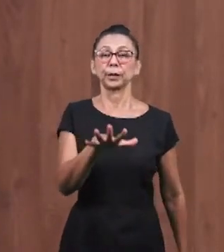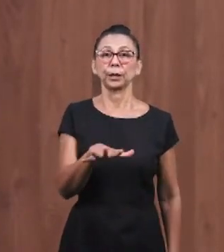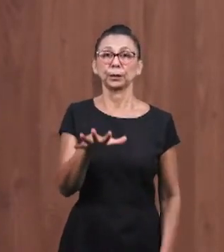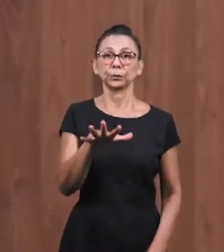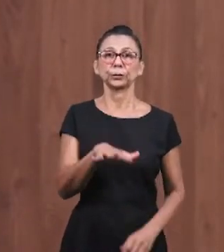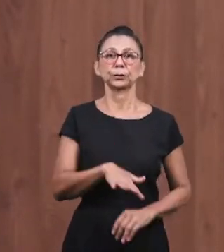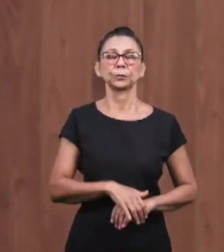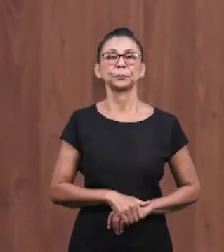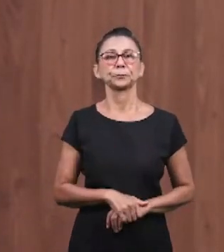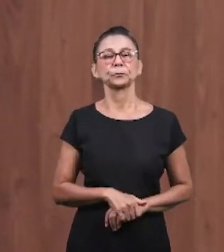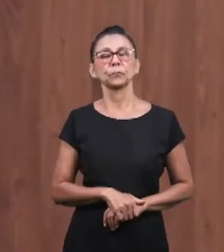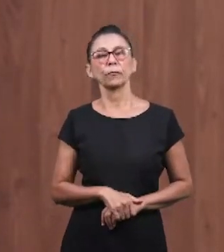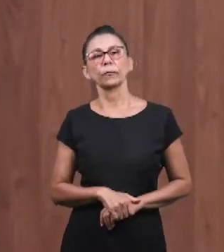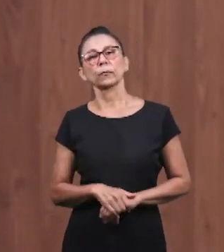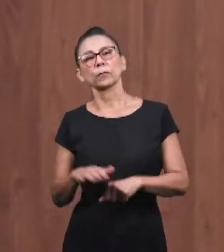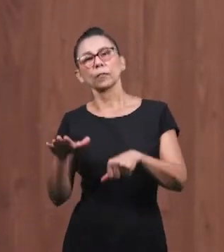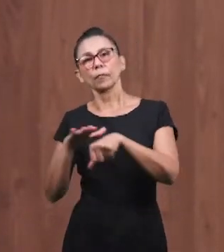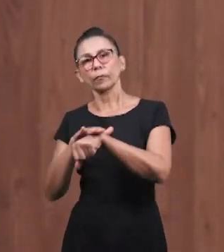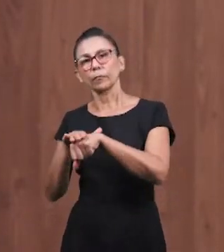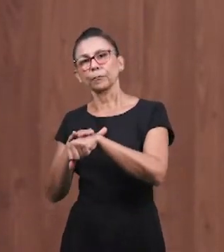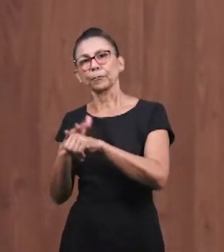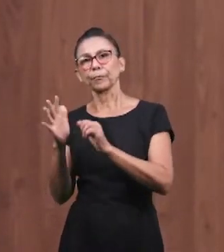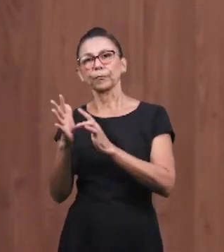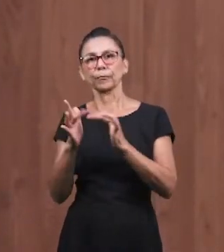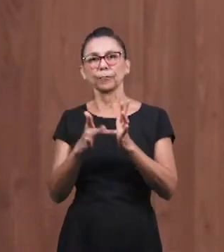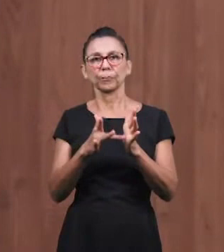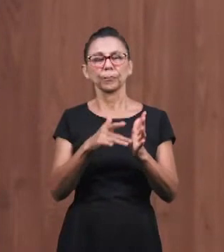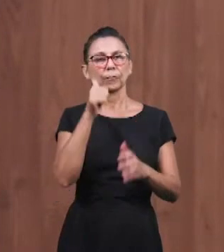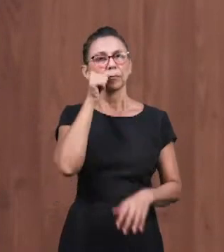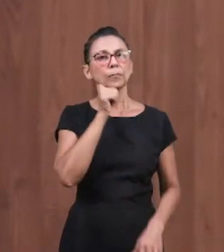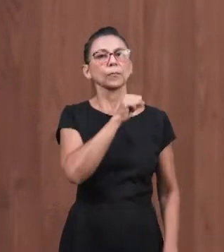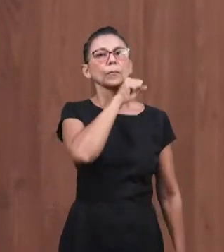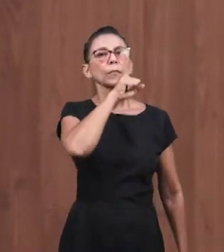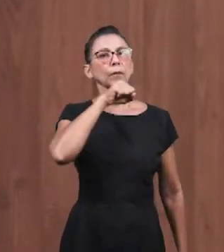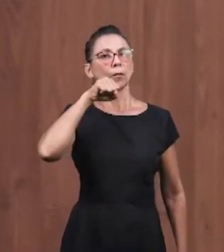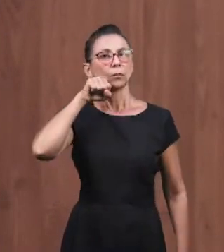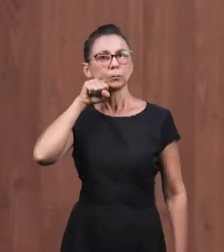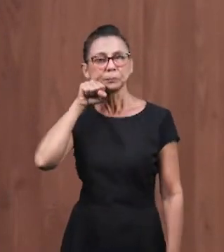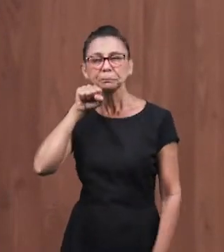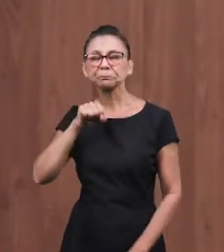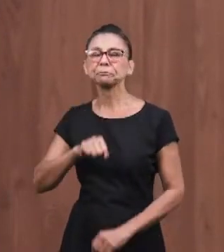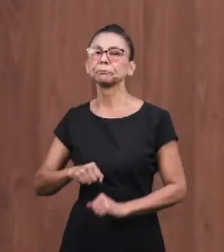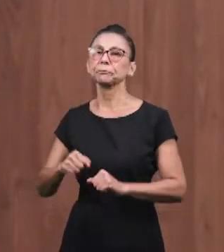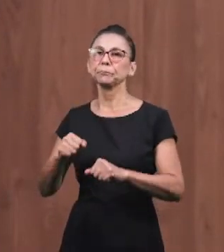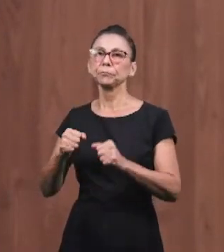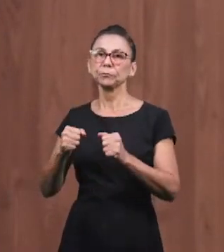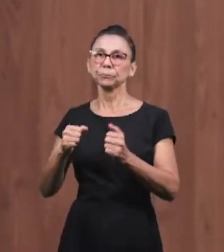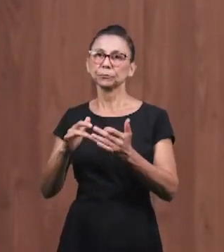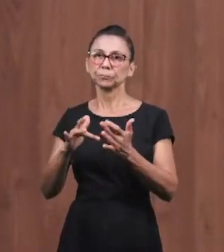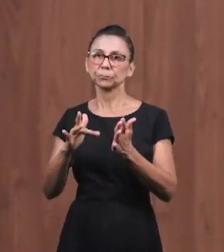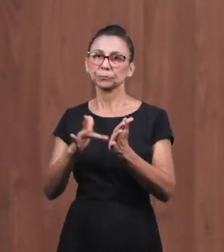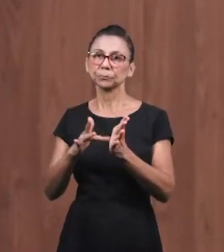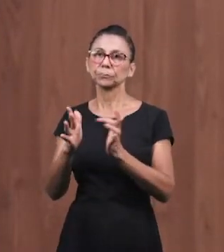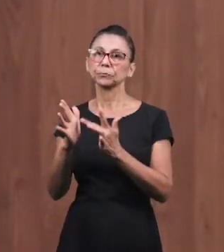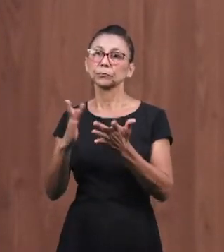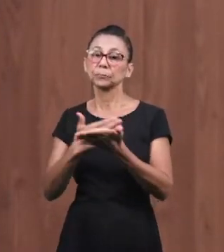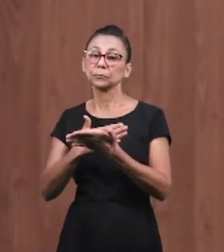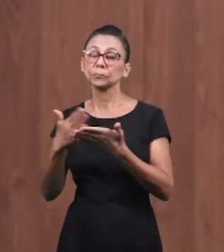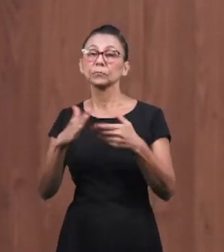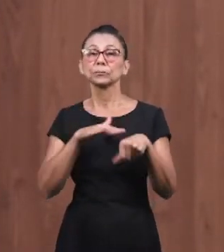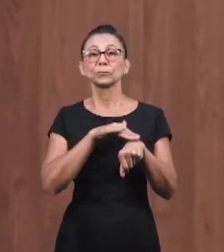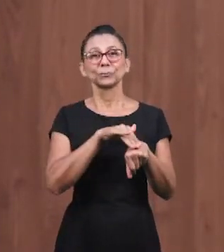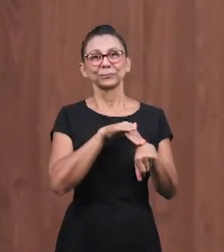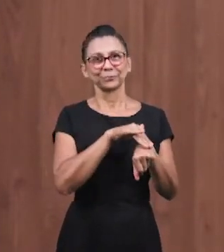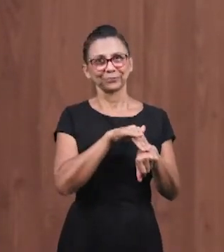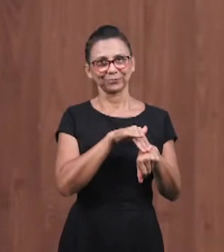aquele diálogo do Senhor Jesus com a mulher samaritana. Foi ele, o Senhor Jesus, quem deu início ao diálogo. E muito bem